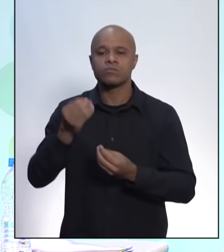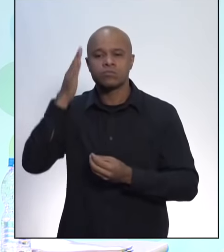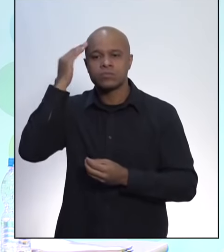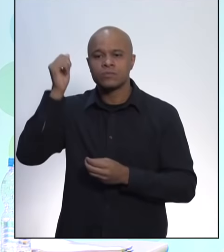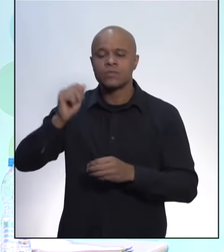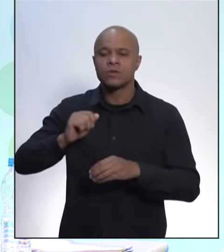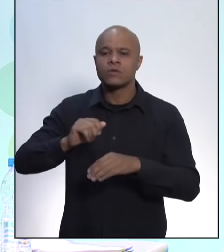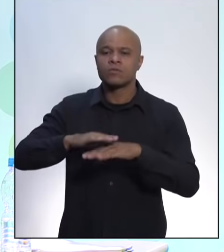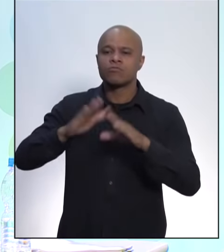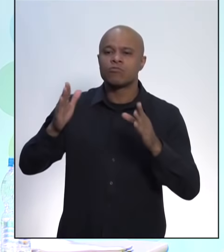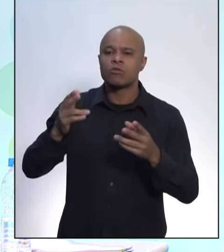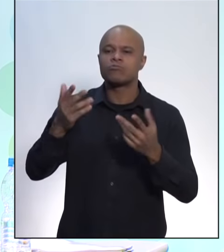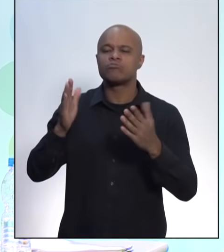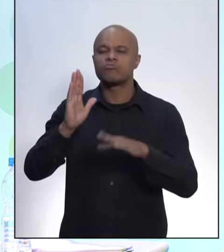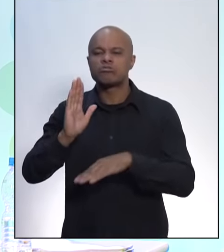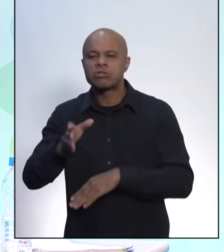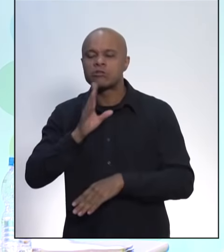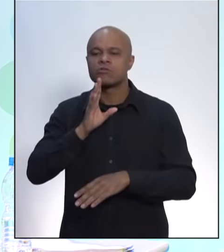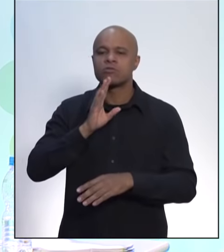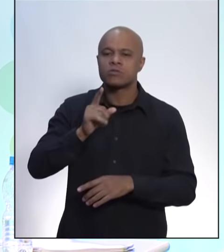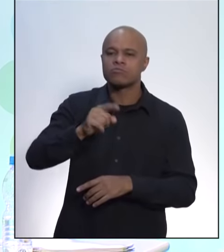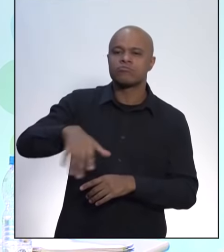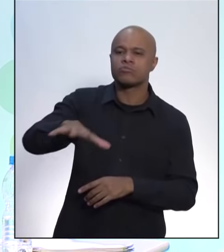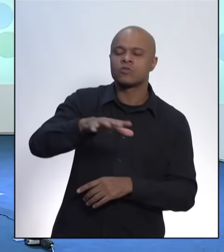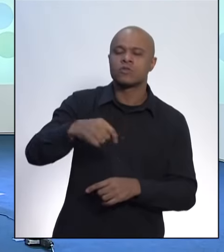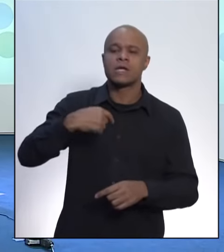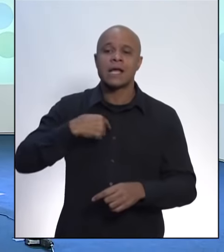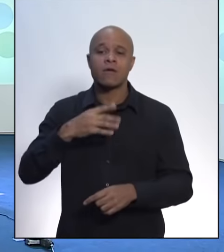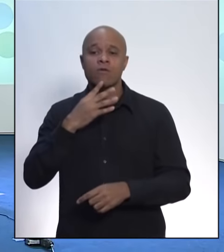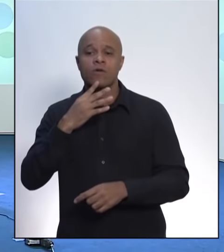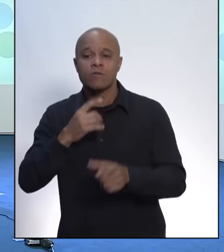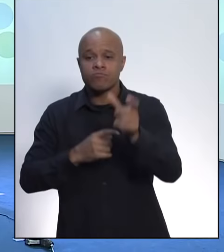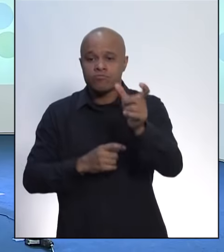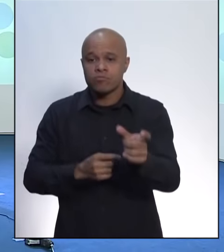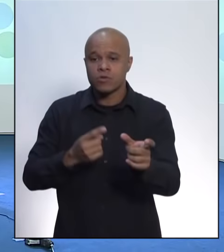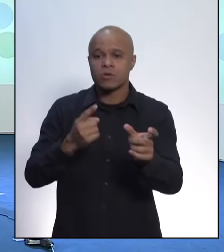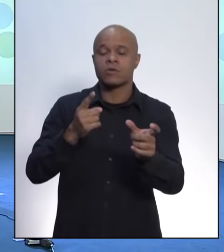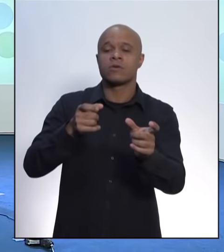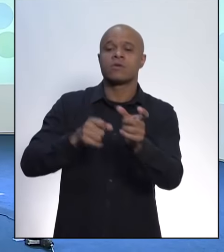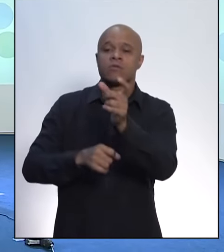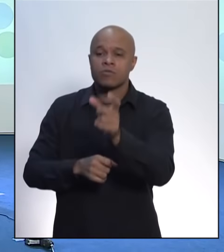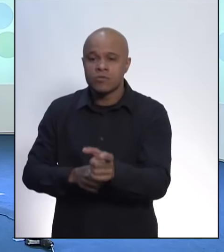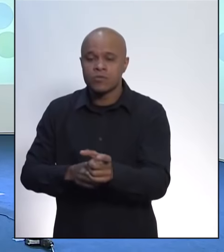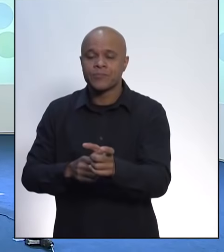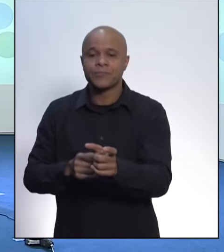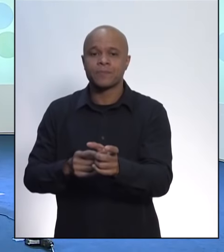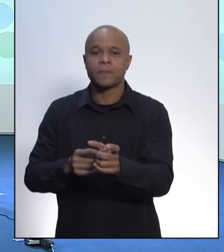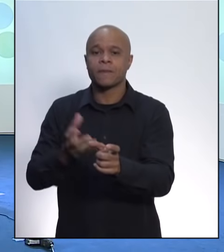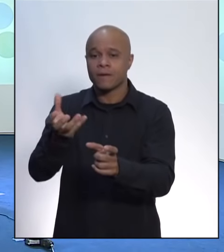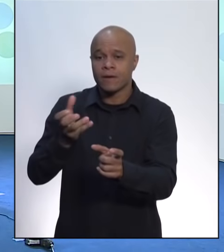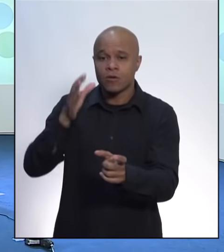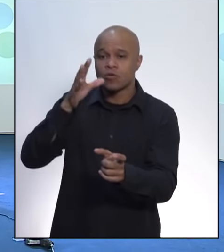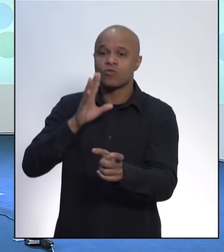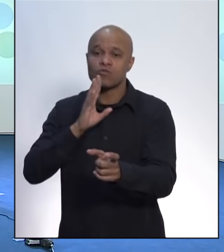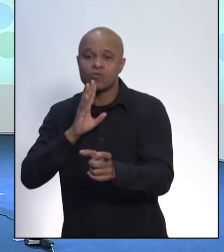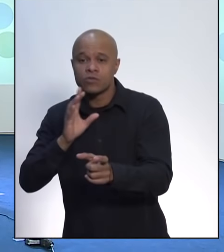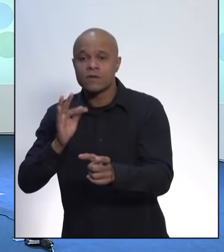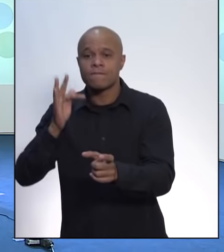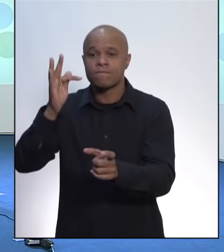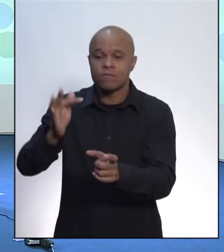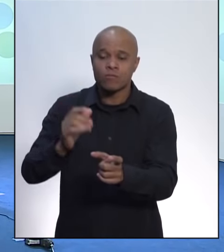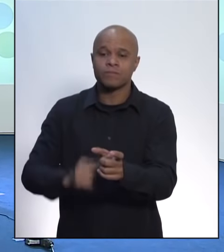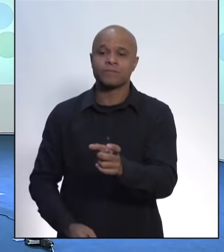então em inglês o ar ai não o que eu conheço i watch you want to know o que eu quero